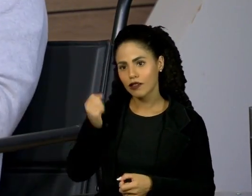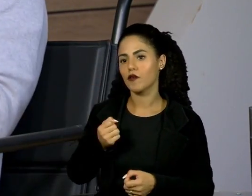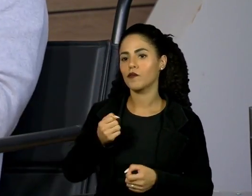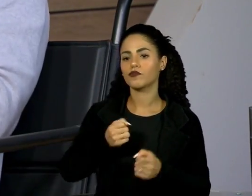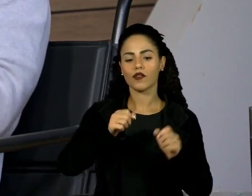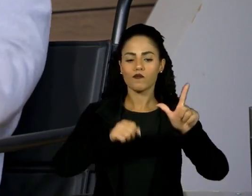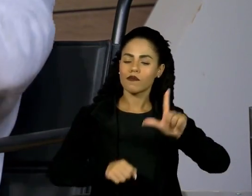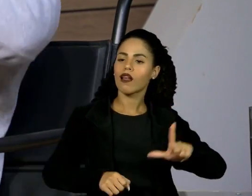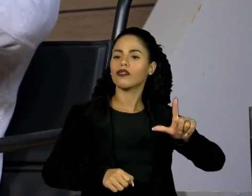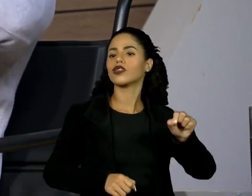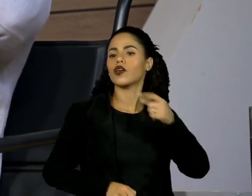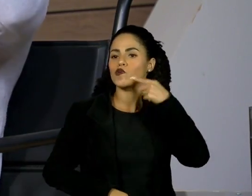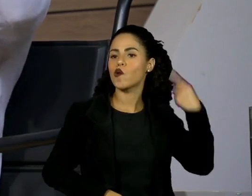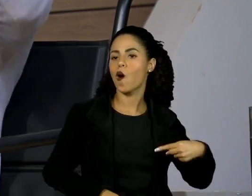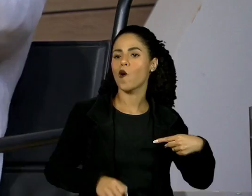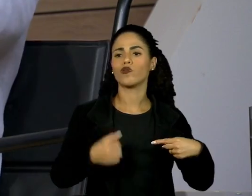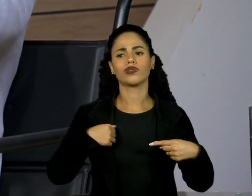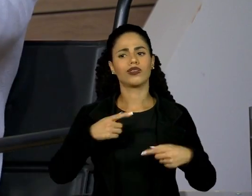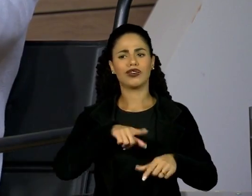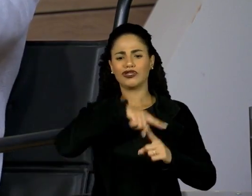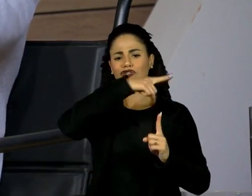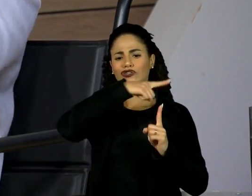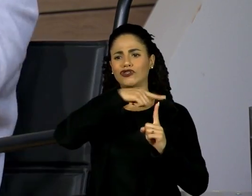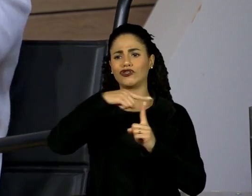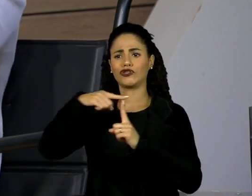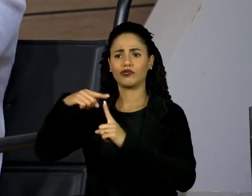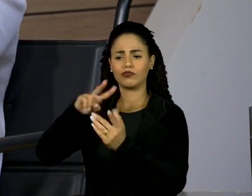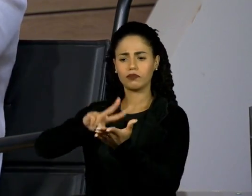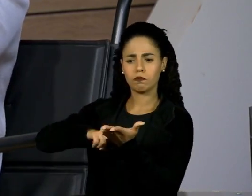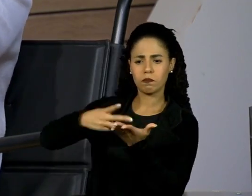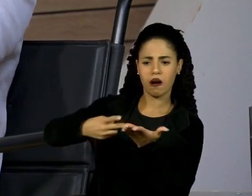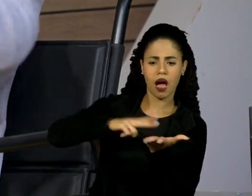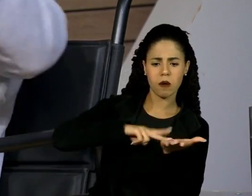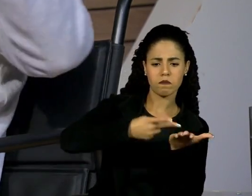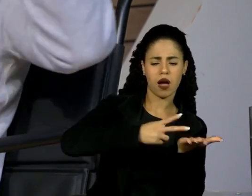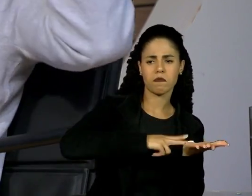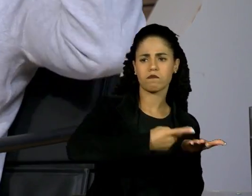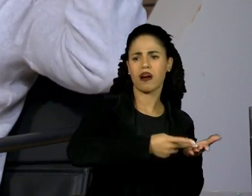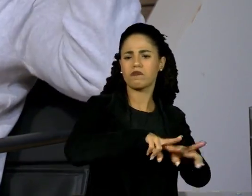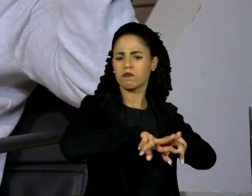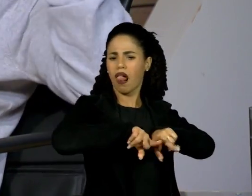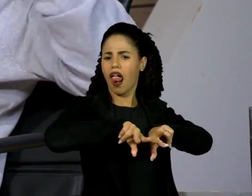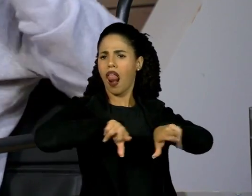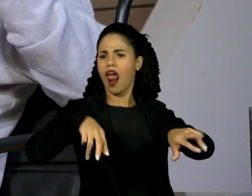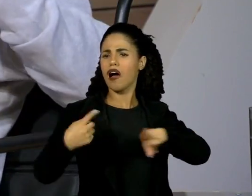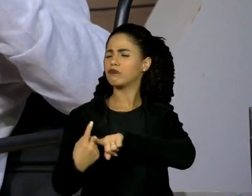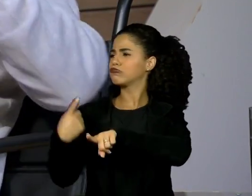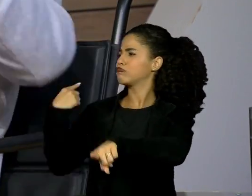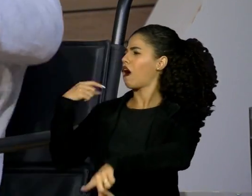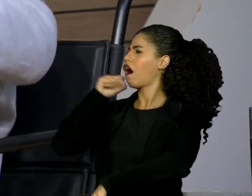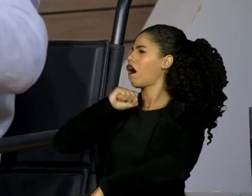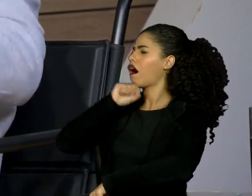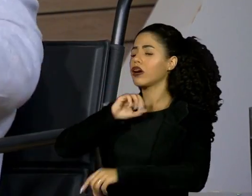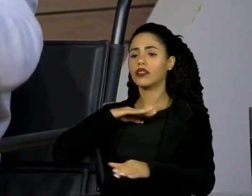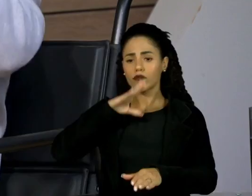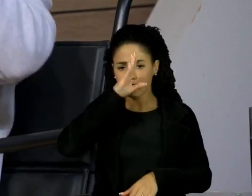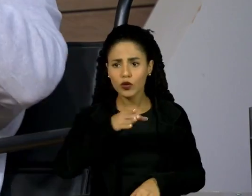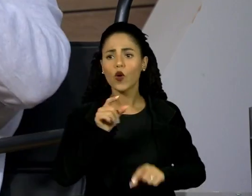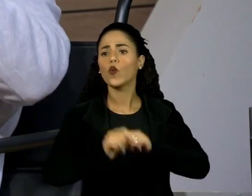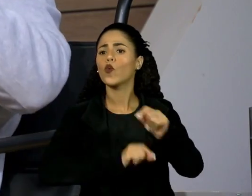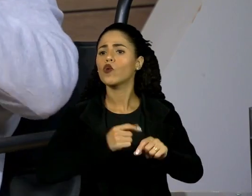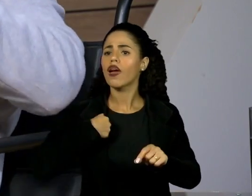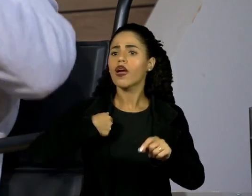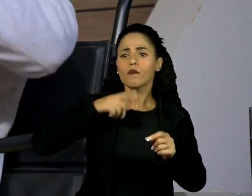exemplo. Tem muitos tipos de tradução do Tolstói. Tem traduções super antigas, tem tradução indireta. Então, o que é uma